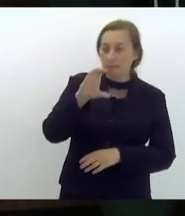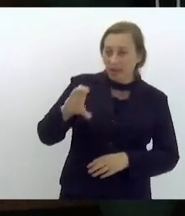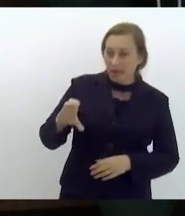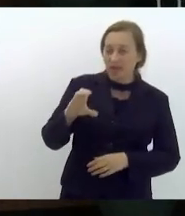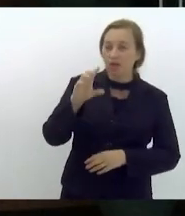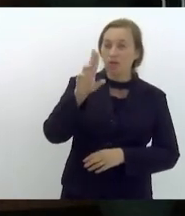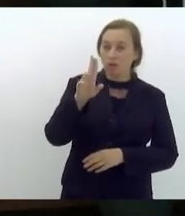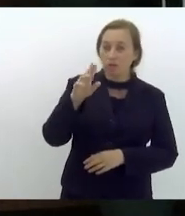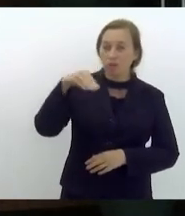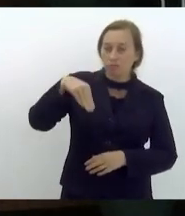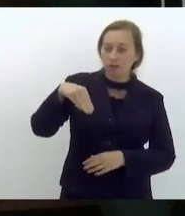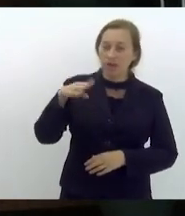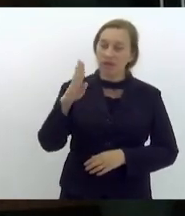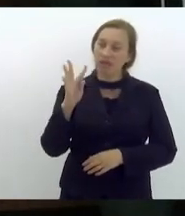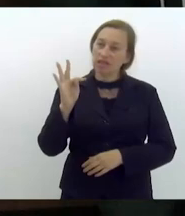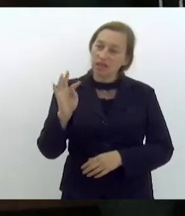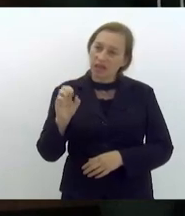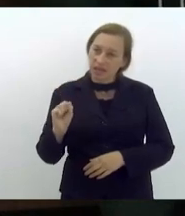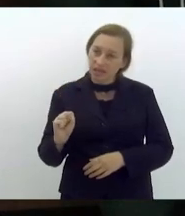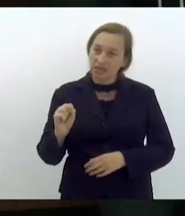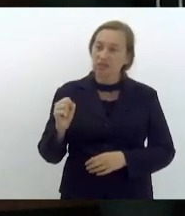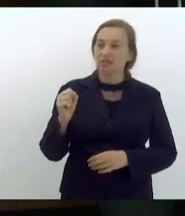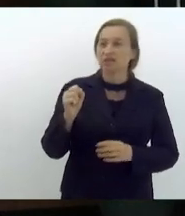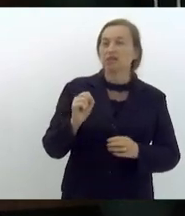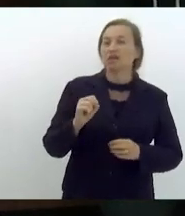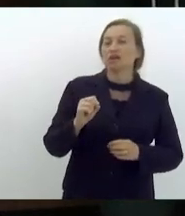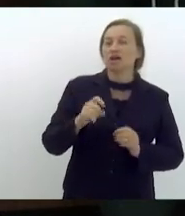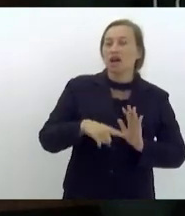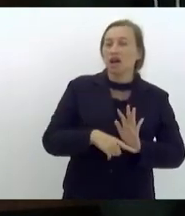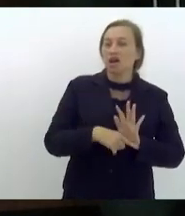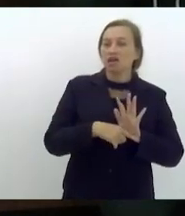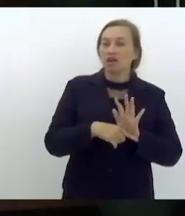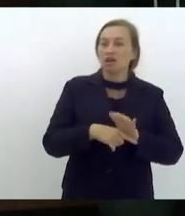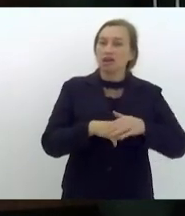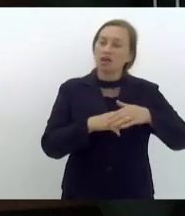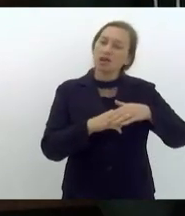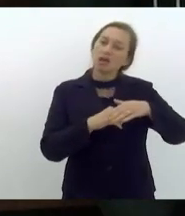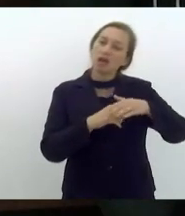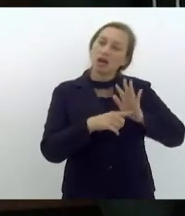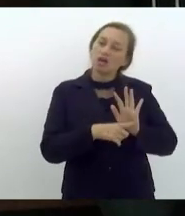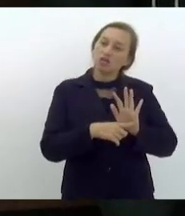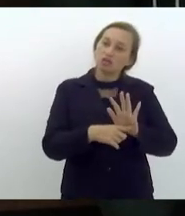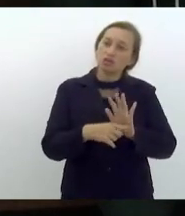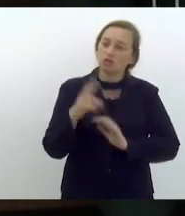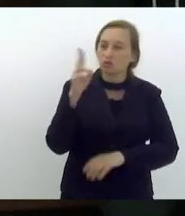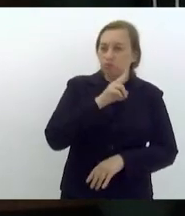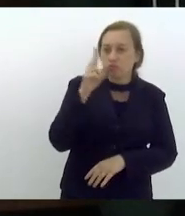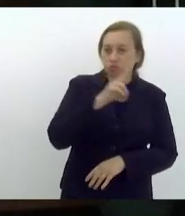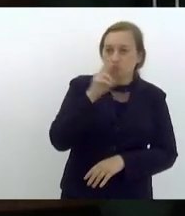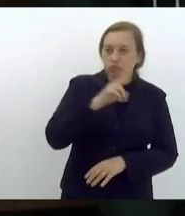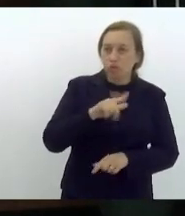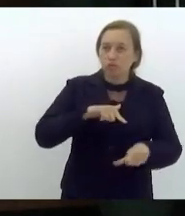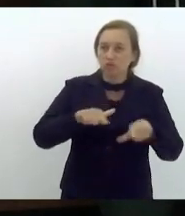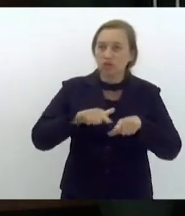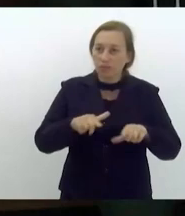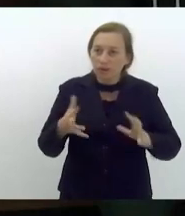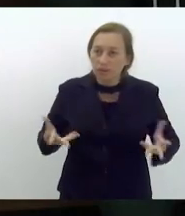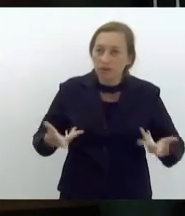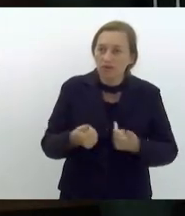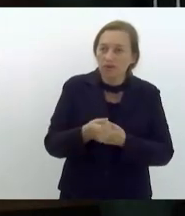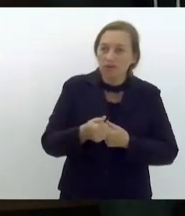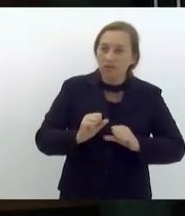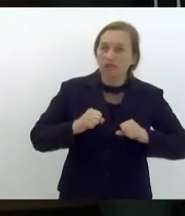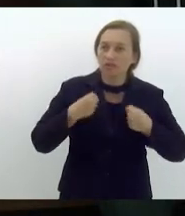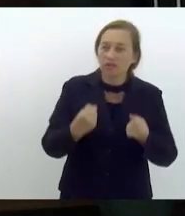do BNDS relator da PEC do auxílio emergencial que vem desempenhando um trabalho incrível defendendo as nossas pautas e